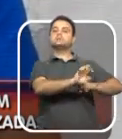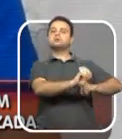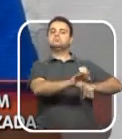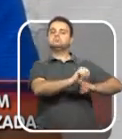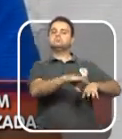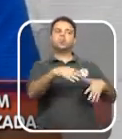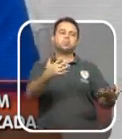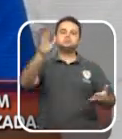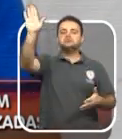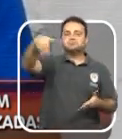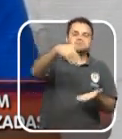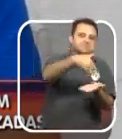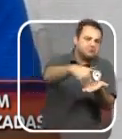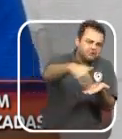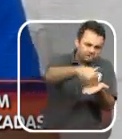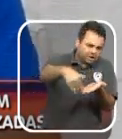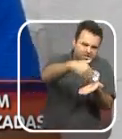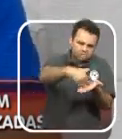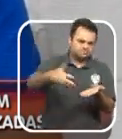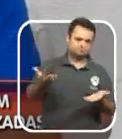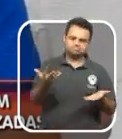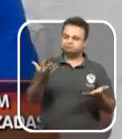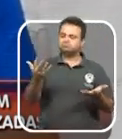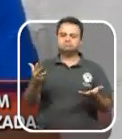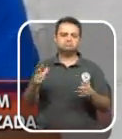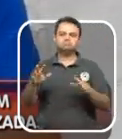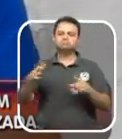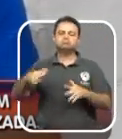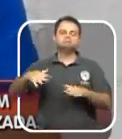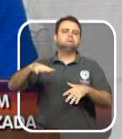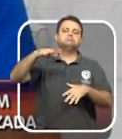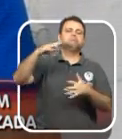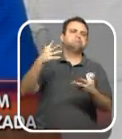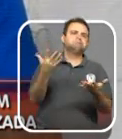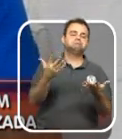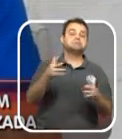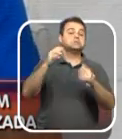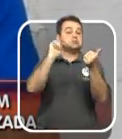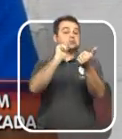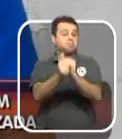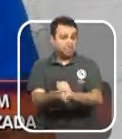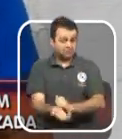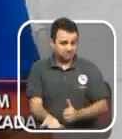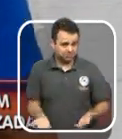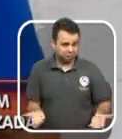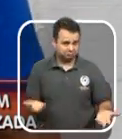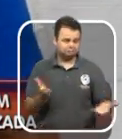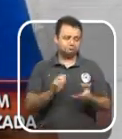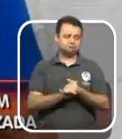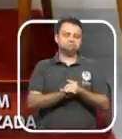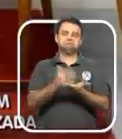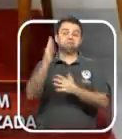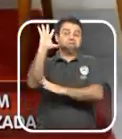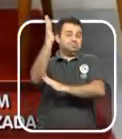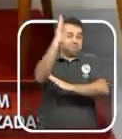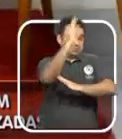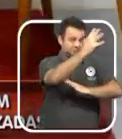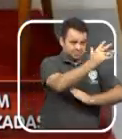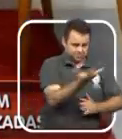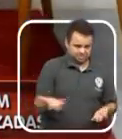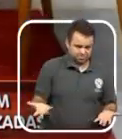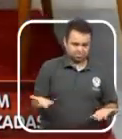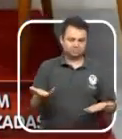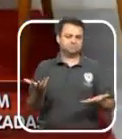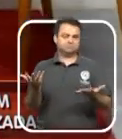Você vê que toda a sessão tem requerimentos, tem discussões, tem debates. É isso, esse é o nosso papel. Mesmo quando não há oficialmente, né, a formação